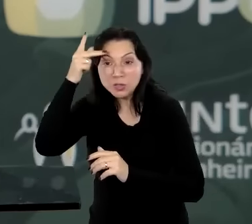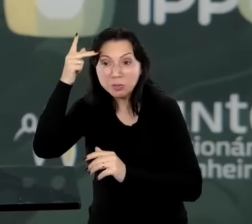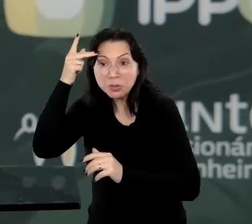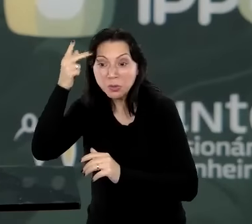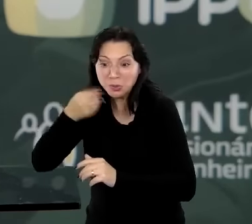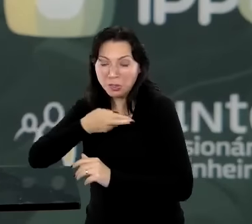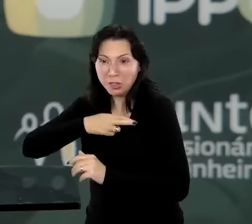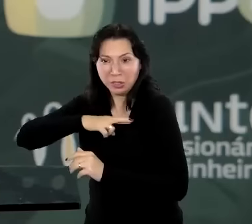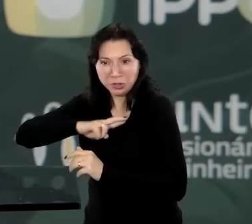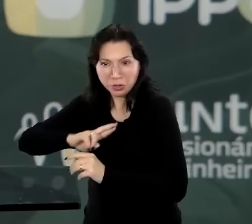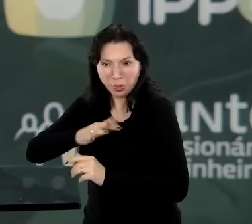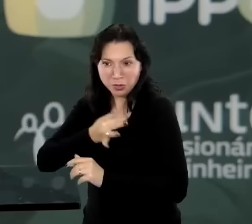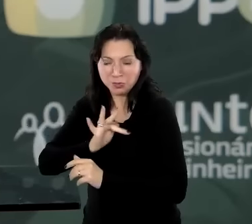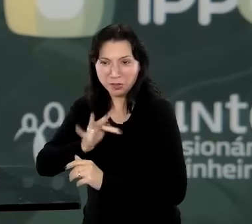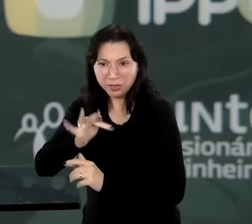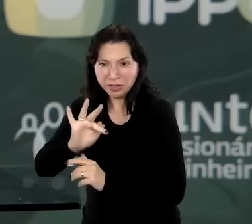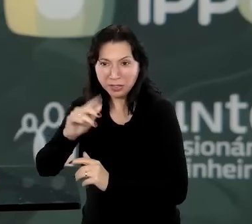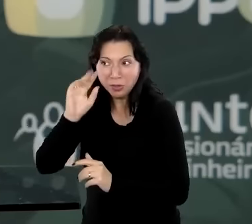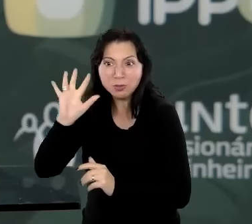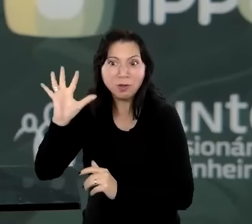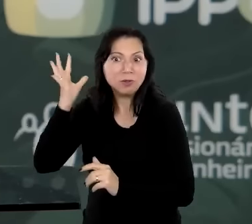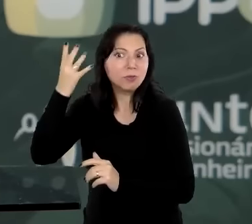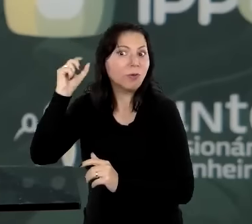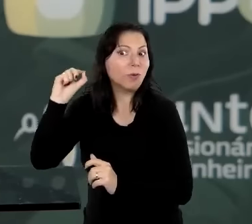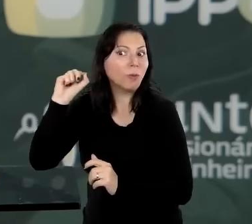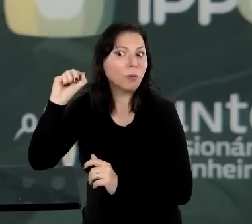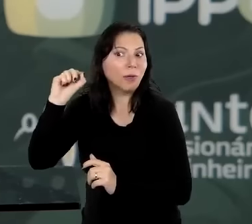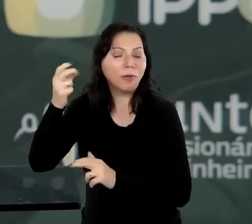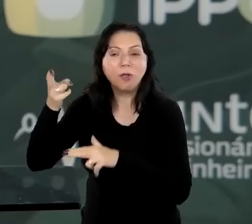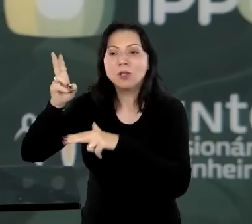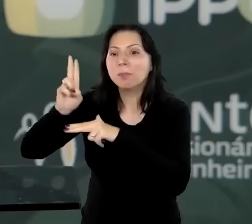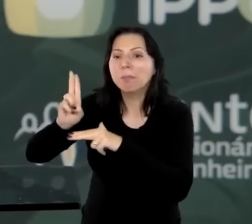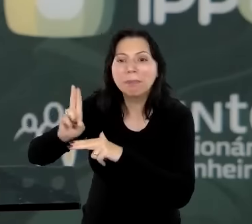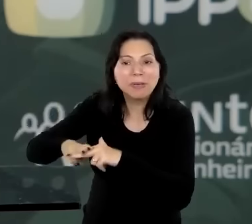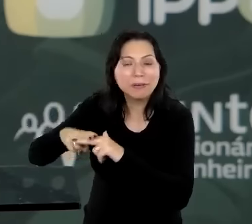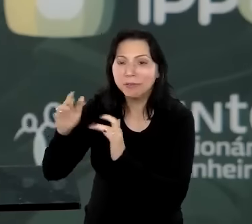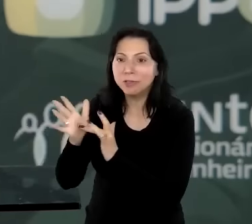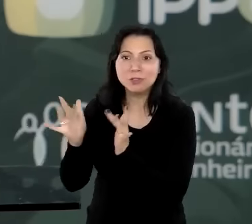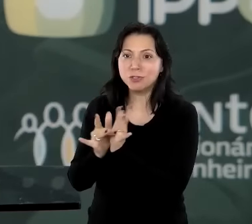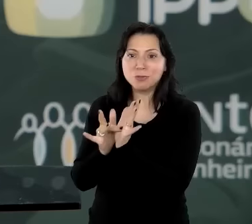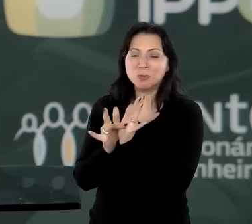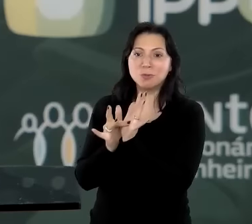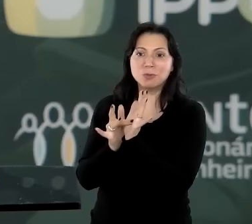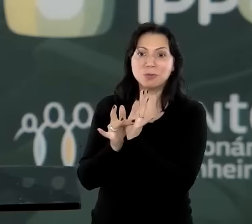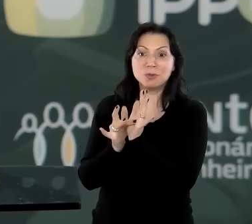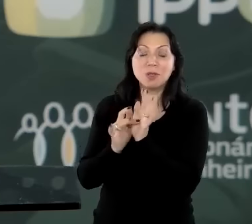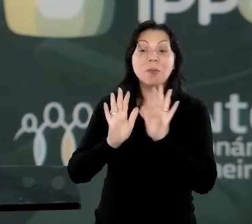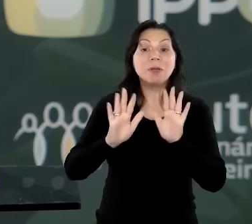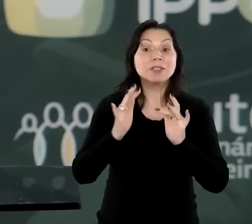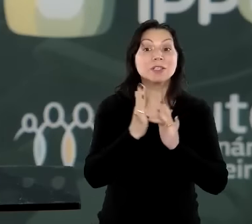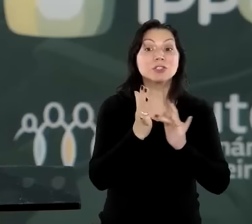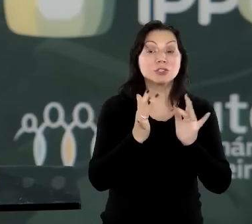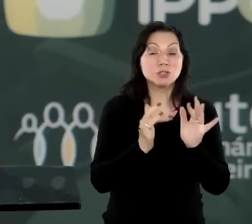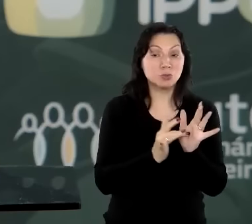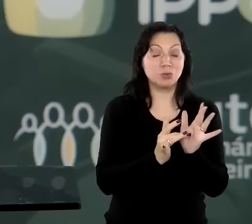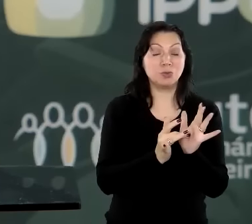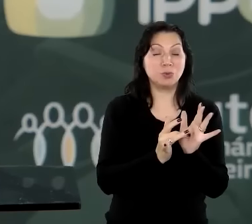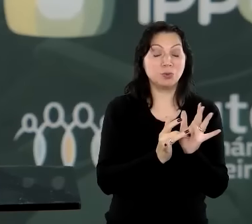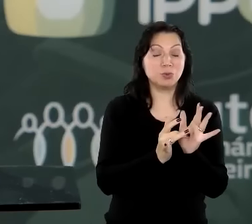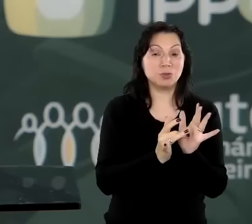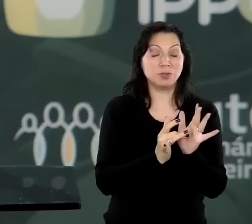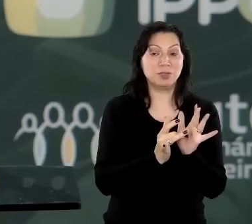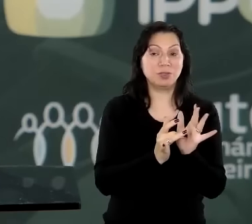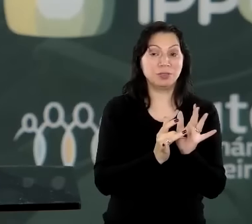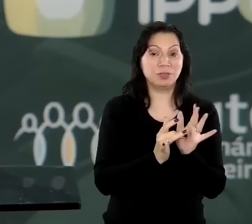condená-lo, crucificá-lo. Mas Jesus, como você e eu, devemos viver a vida